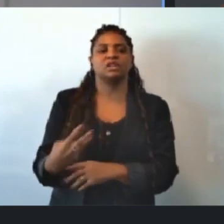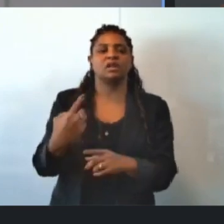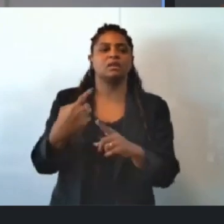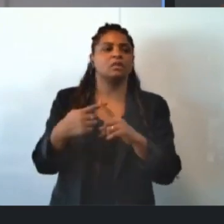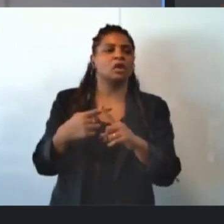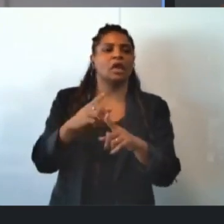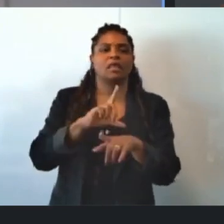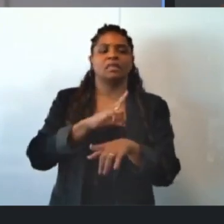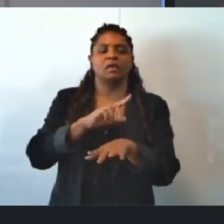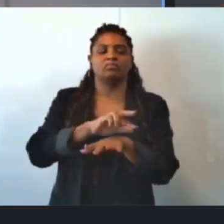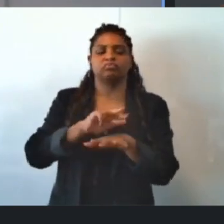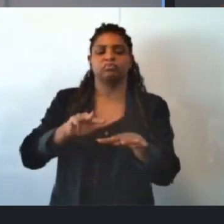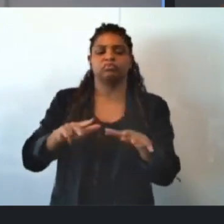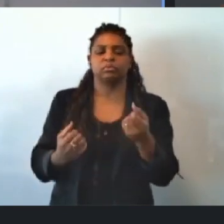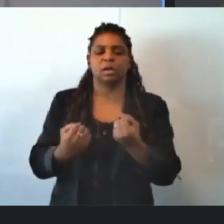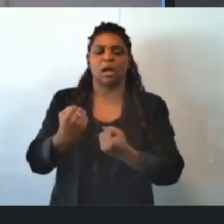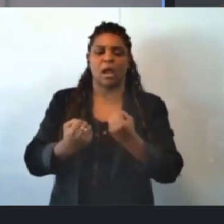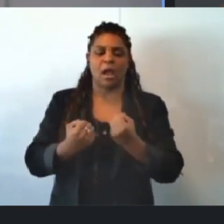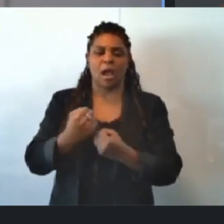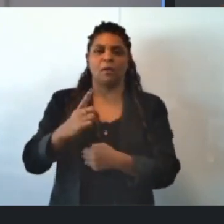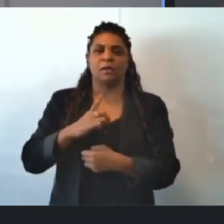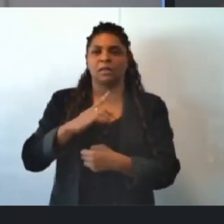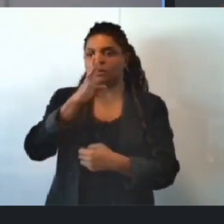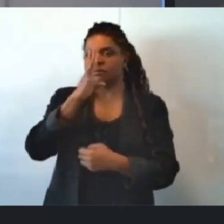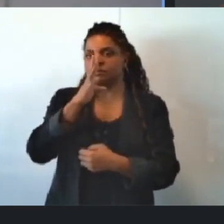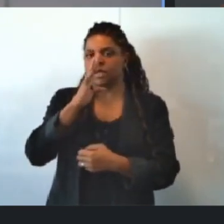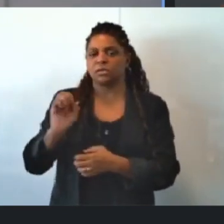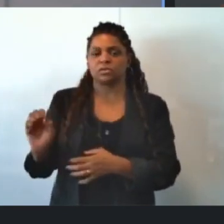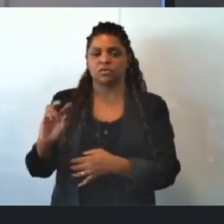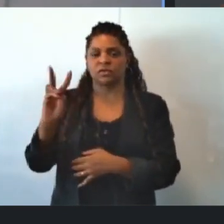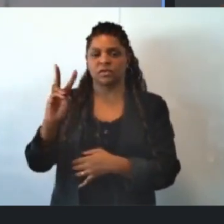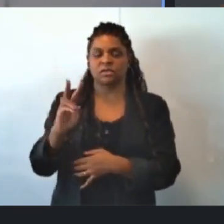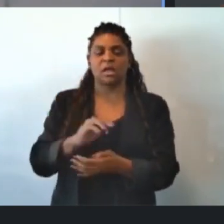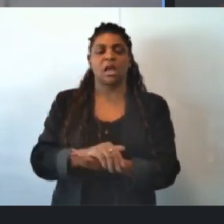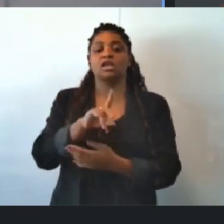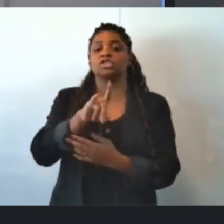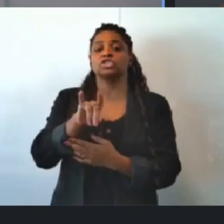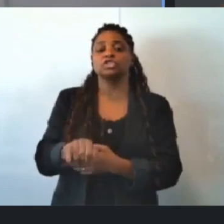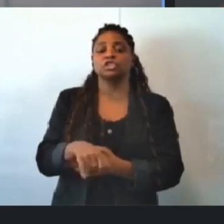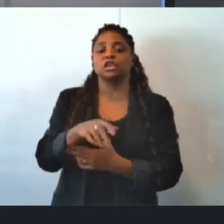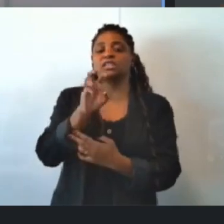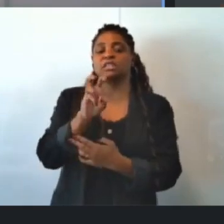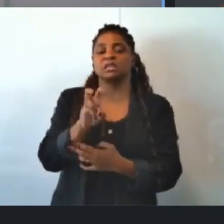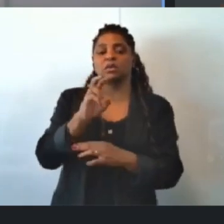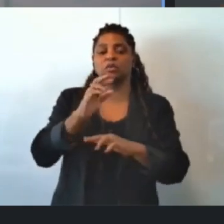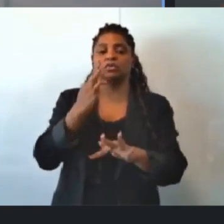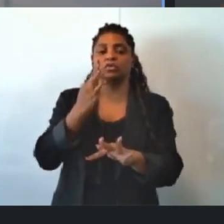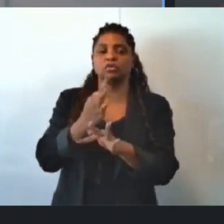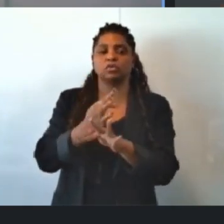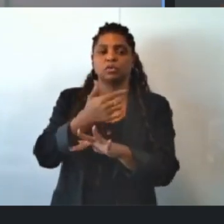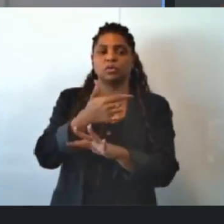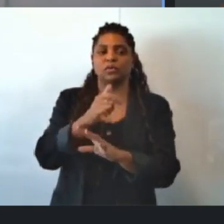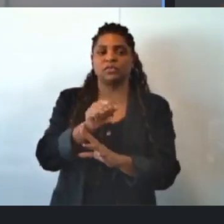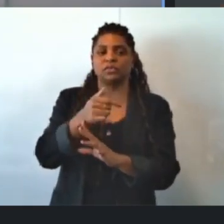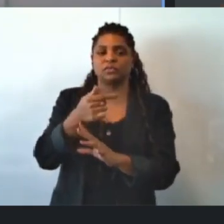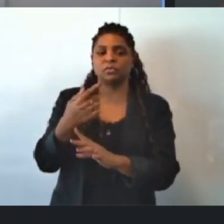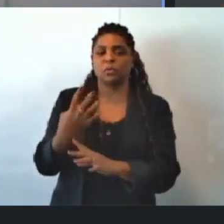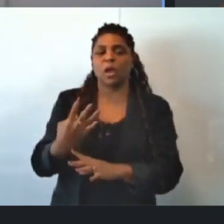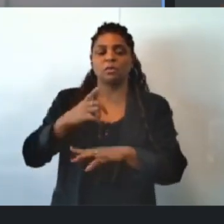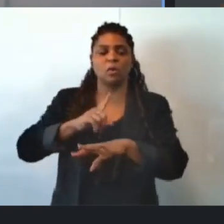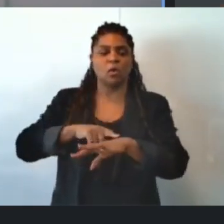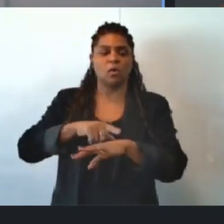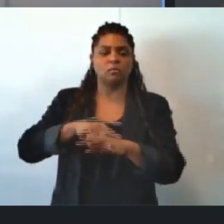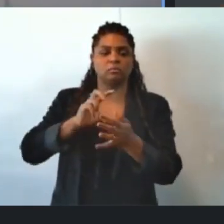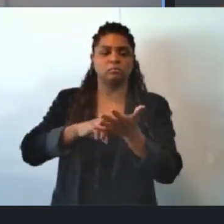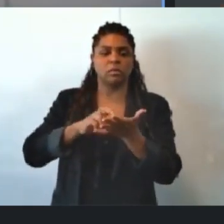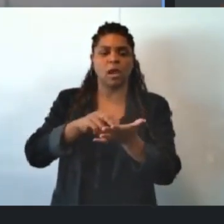em acidentes. Dia 5 de julho de 2024, 11 horas da manhã, o local de encontro é na